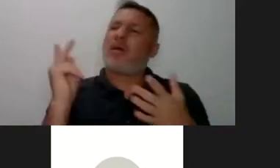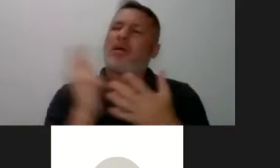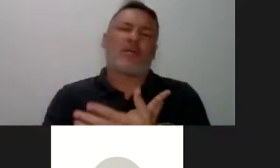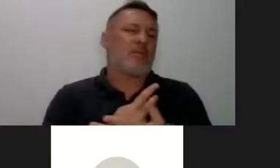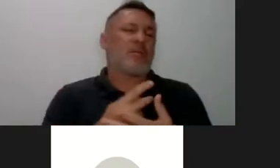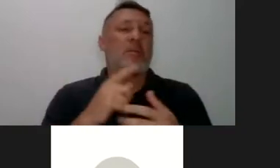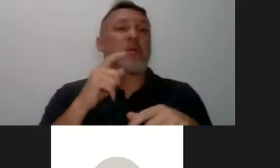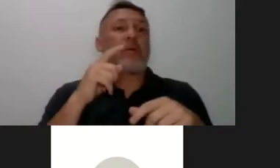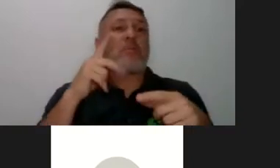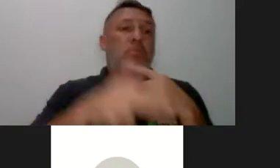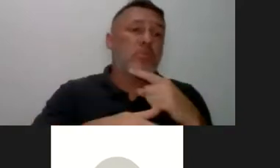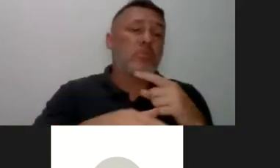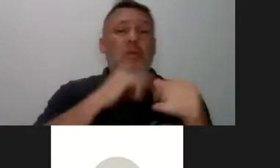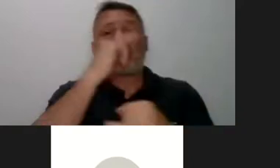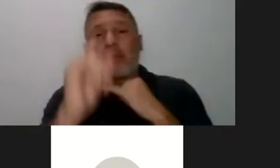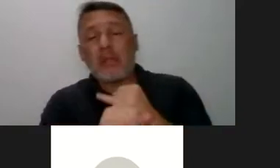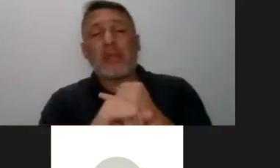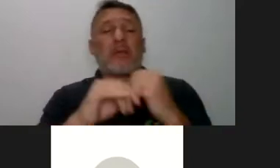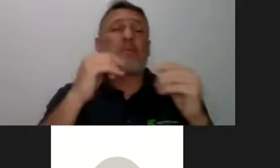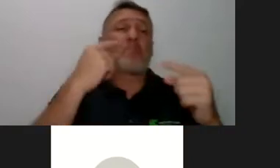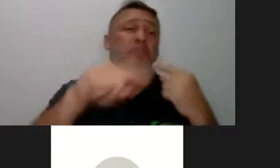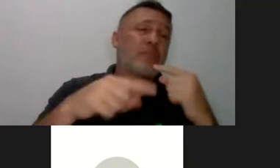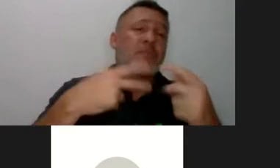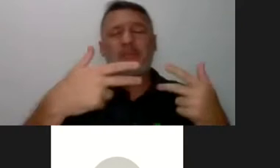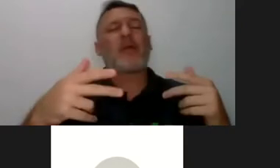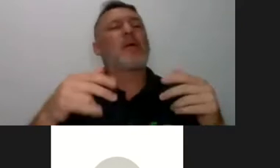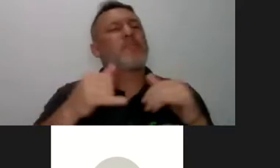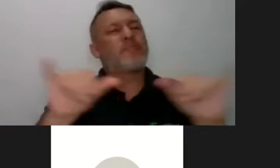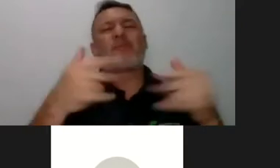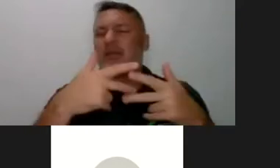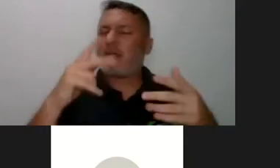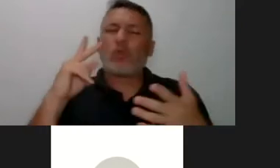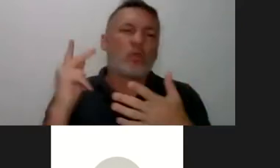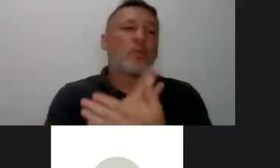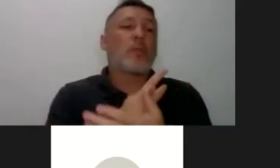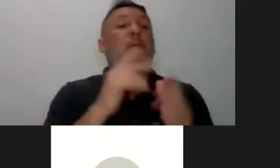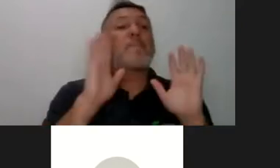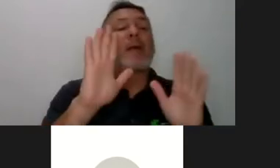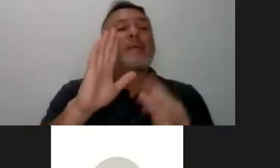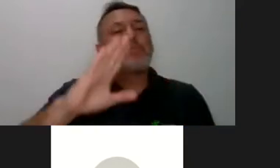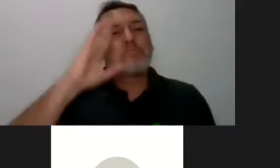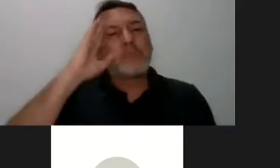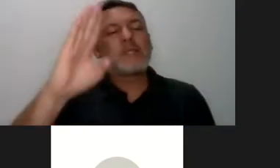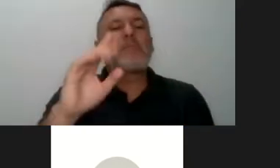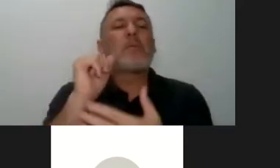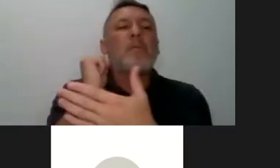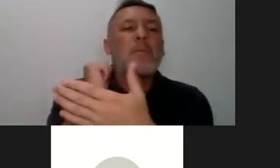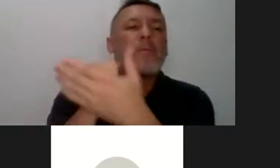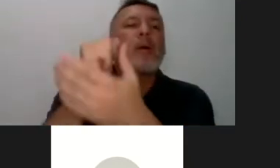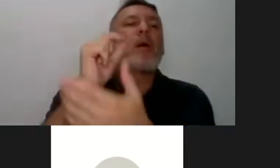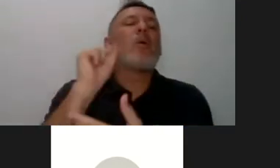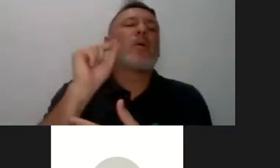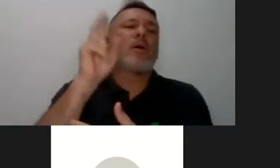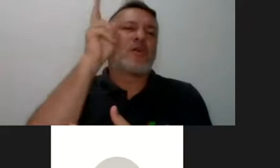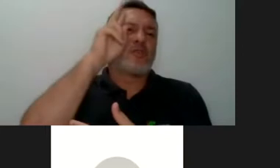tudo compreensível, porque o que fica de saldo, o que fica de legado dessa jornada é muito maior, né, que